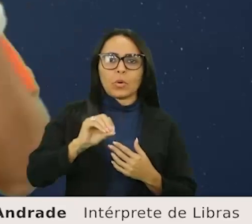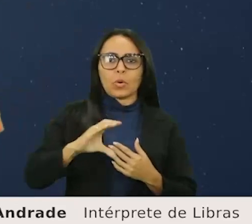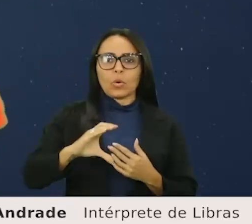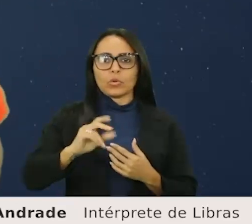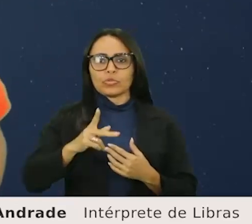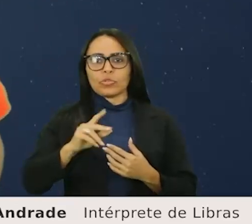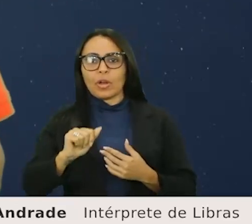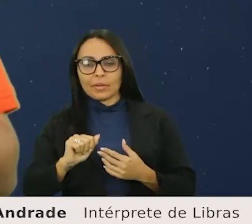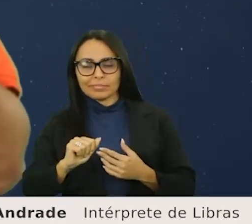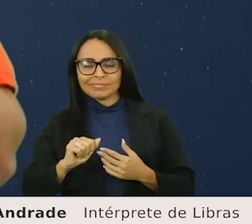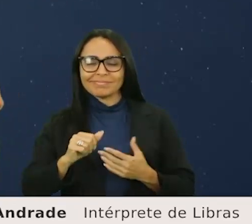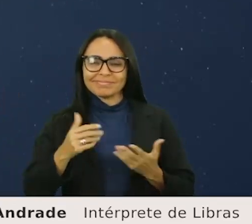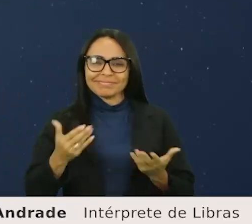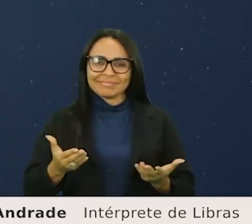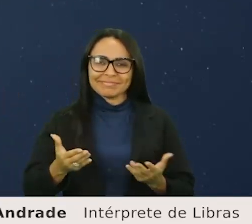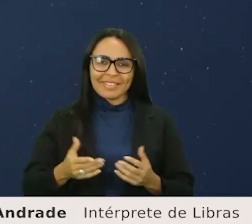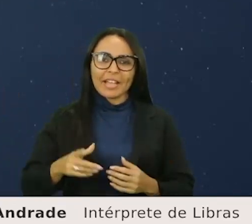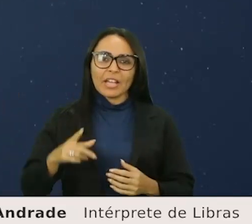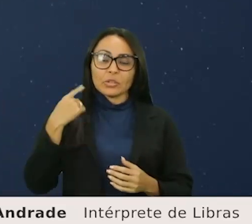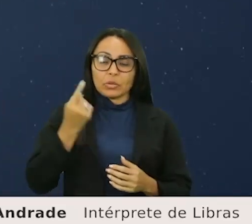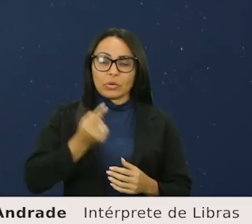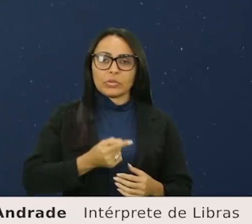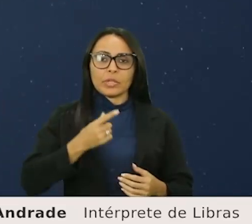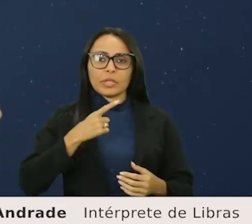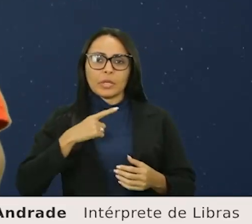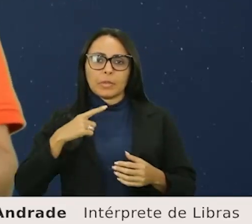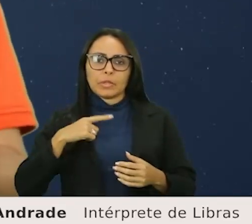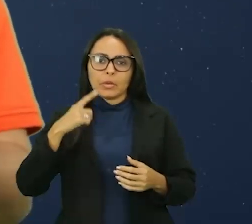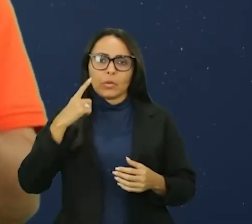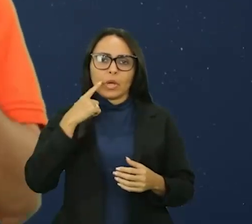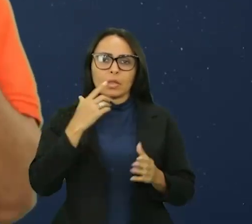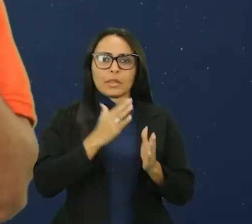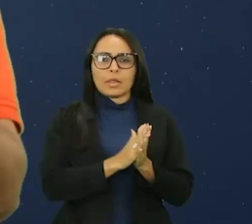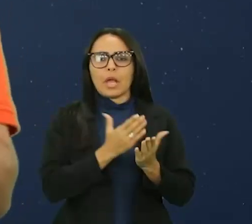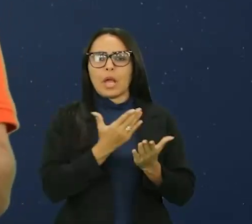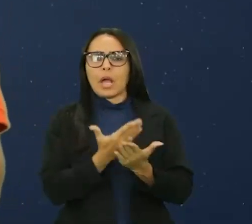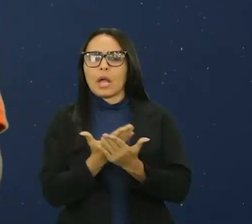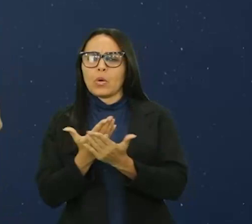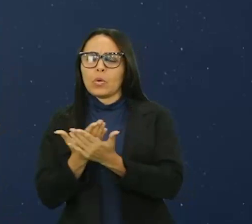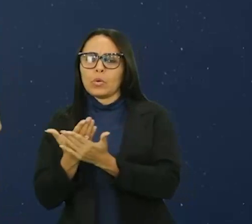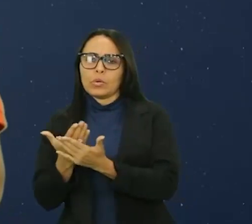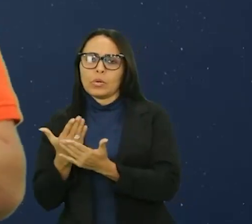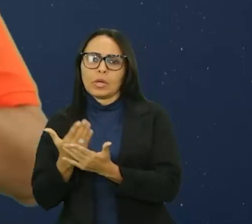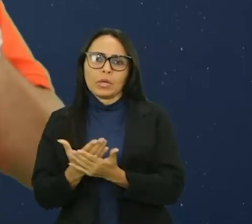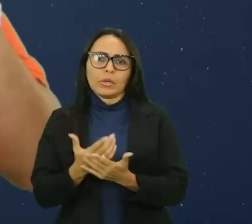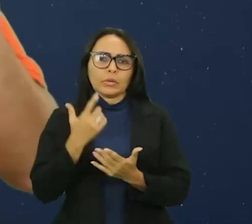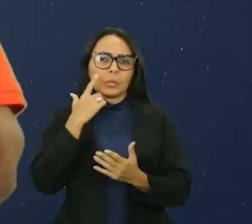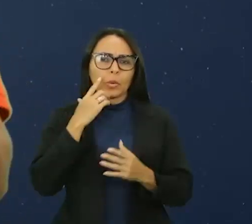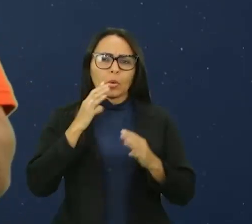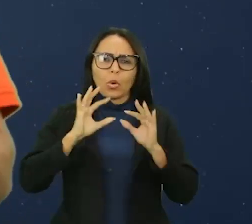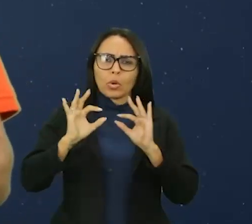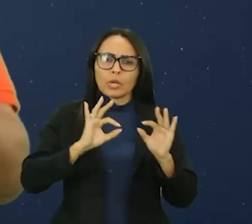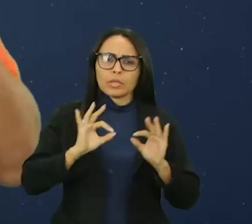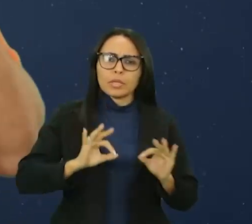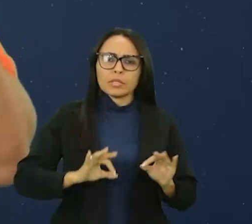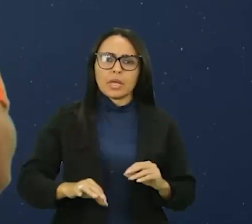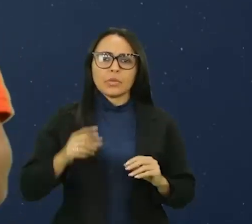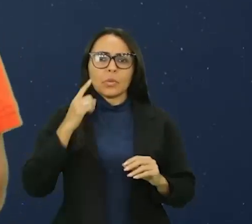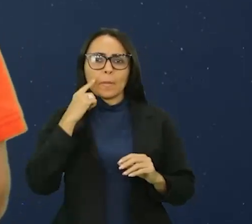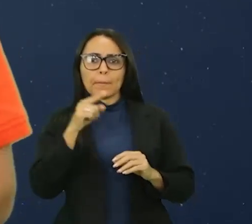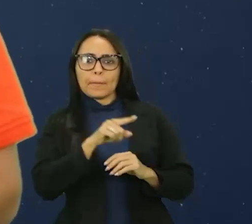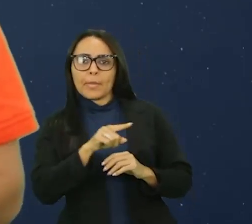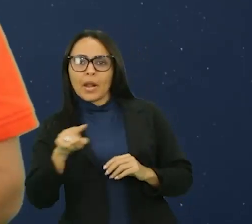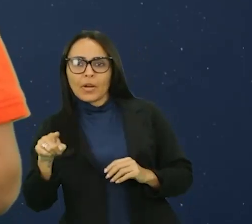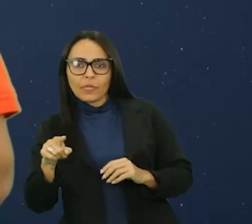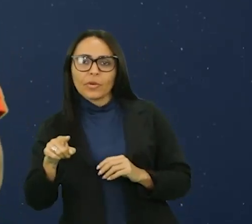de Rocha, gente. Nós teremos aqui uma série de aulas, um intensivo prontinho para te deixar